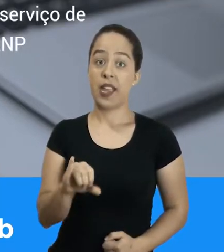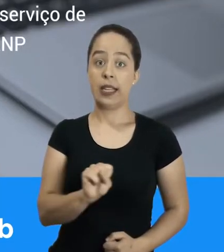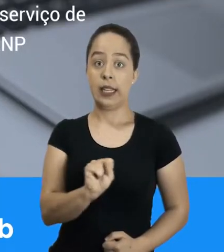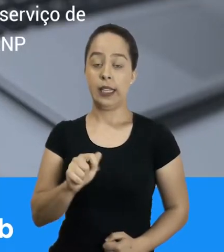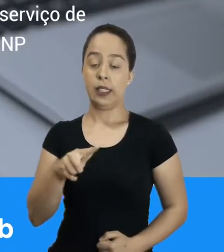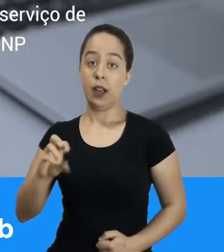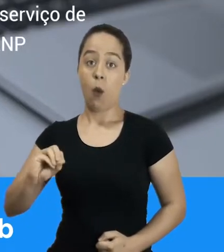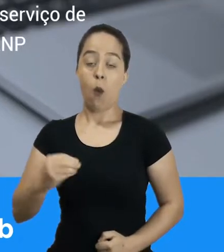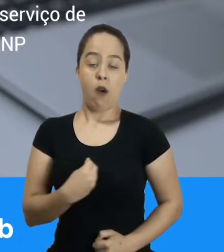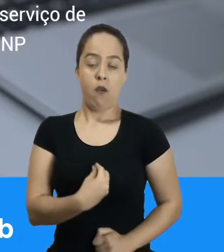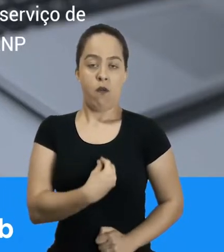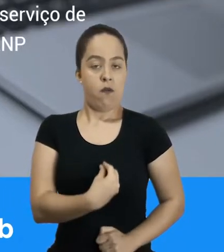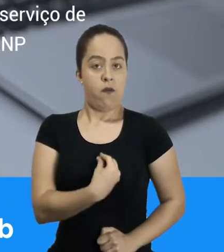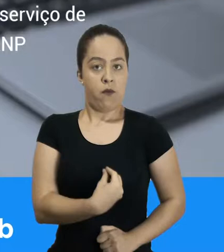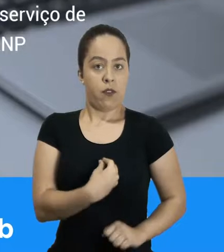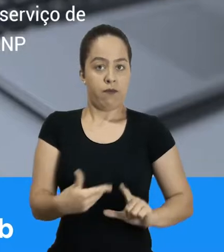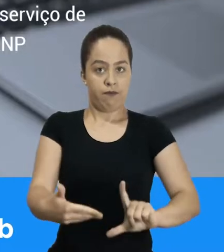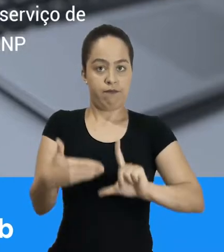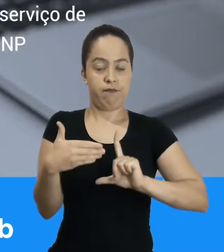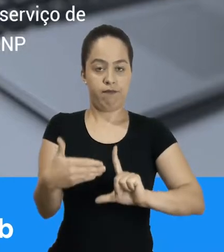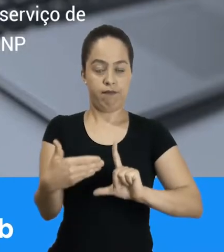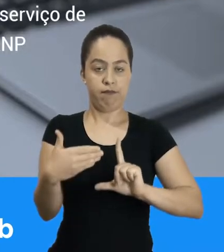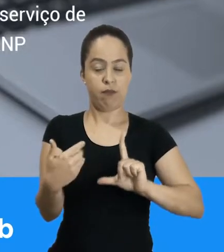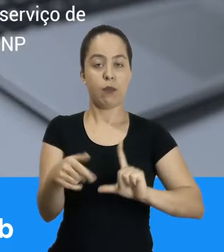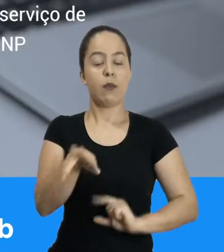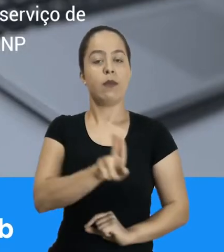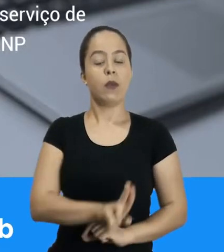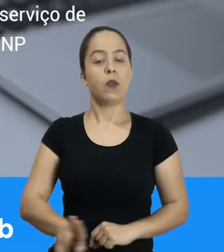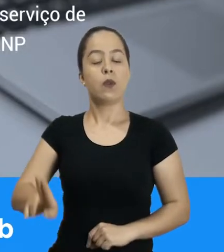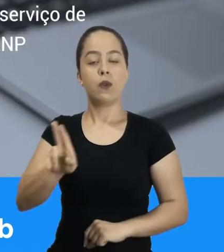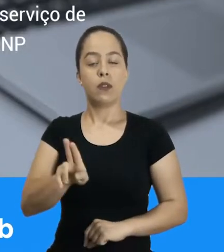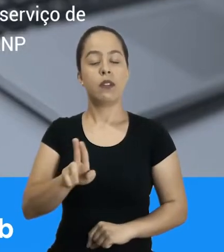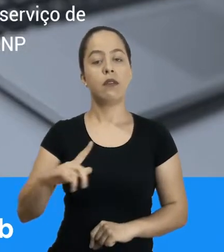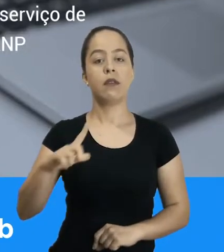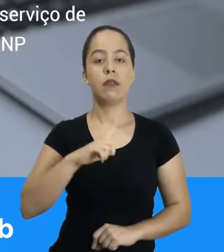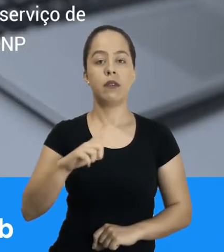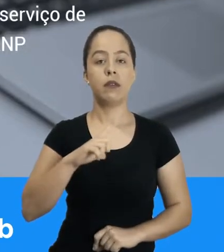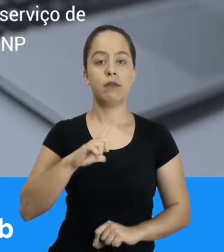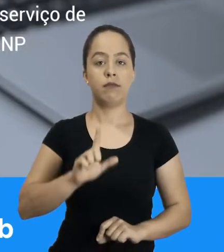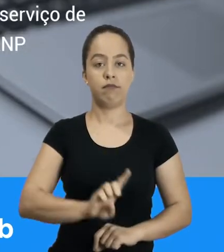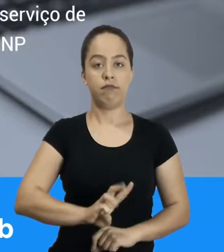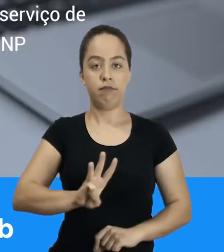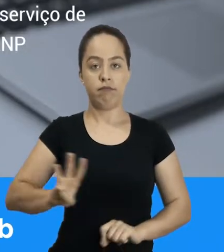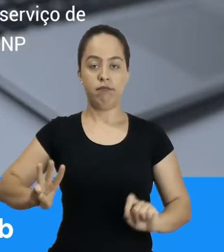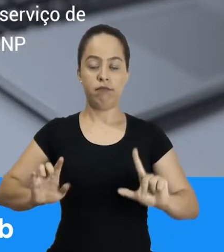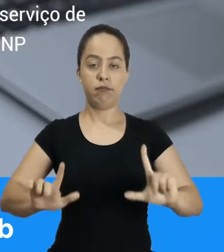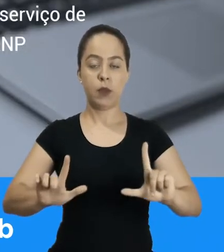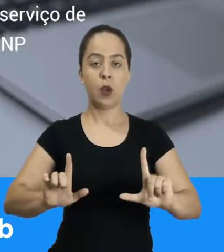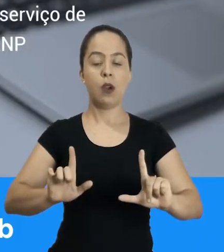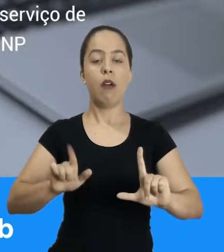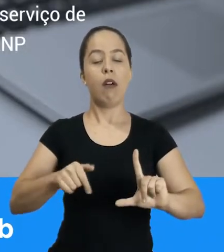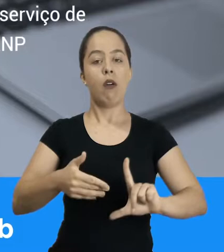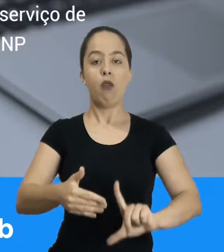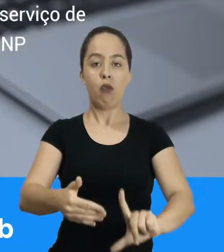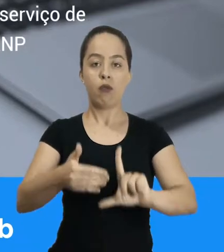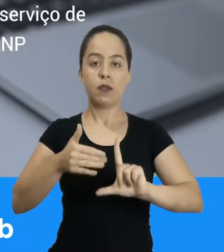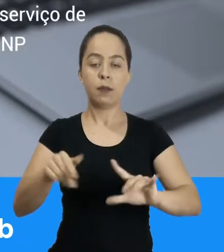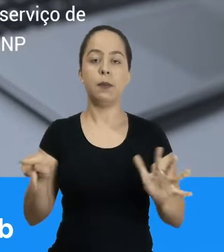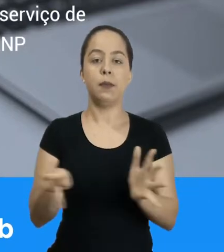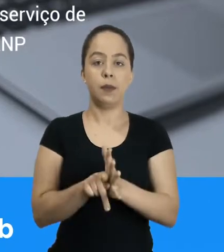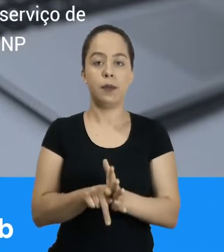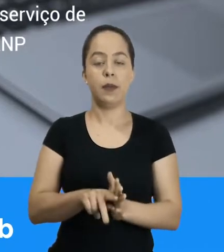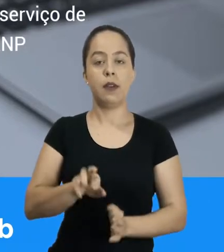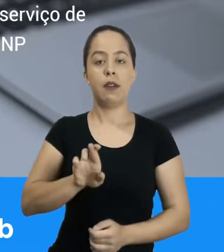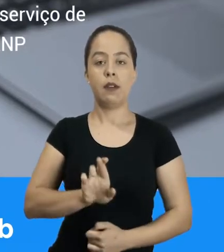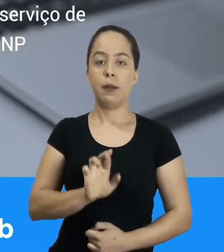Facebook ou outro serviço diretamente pela plataforma conferência da